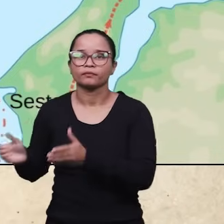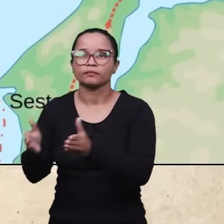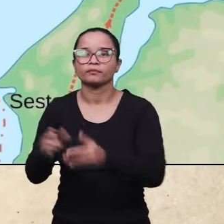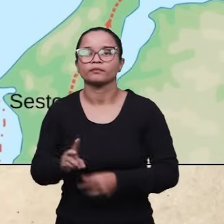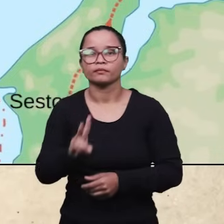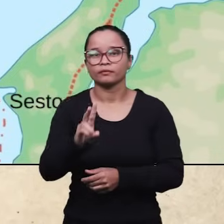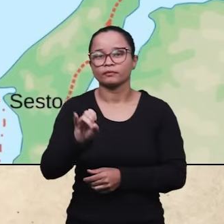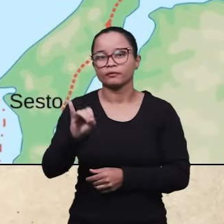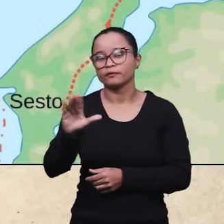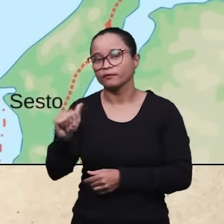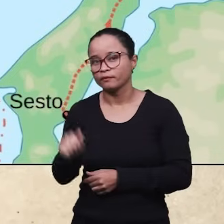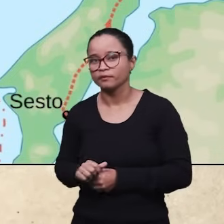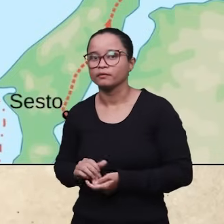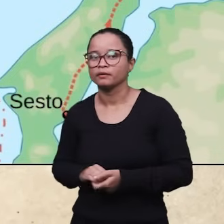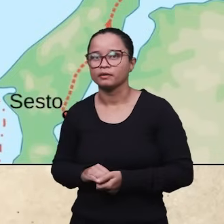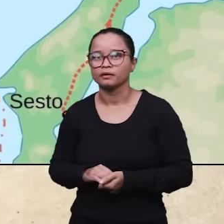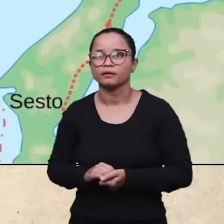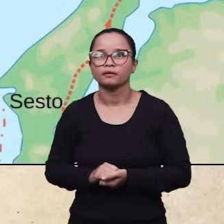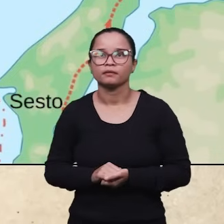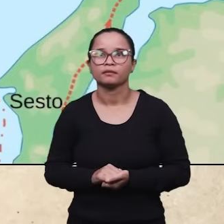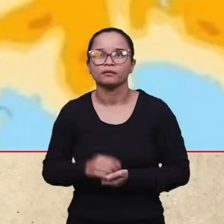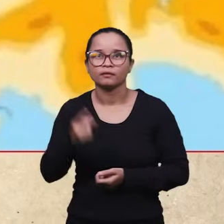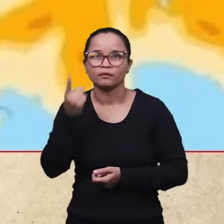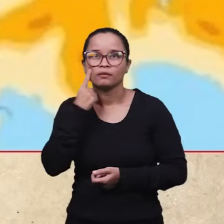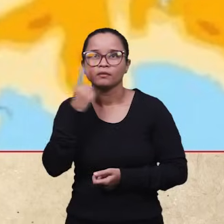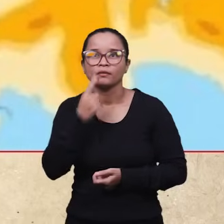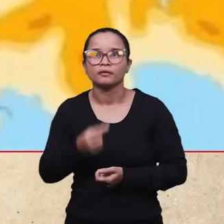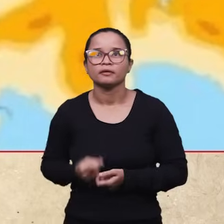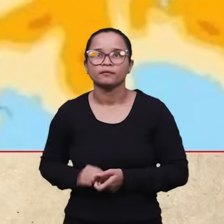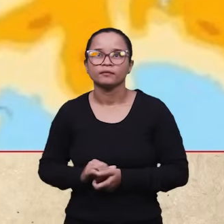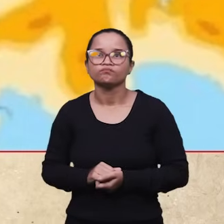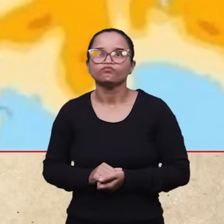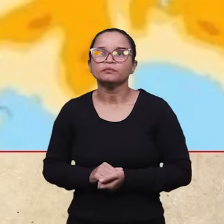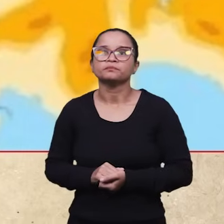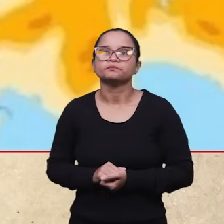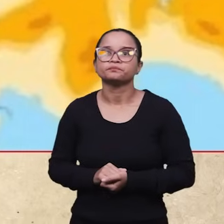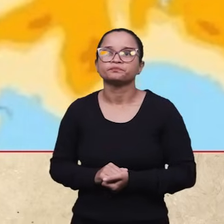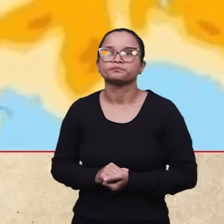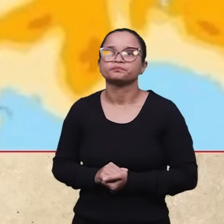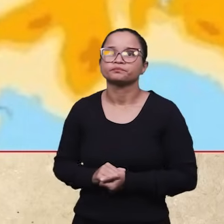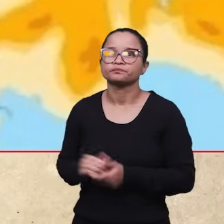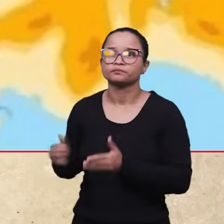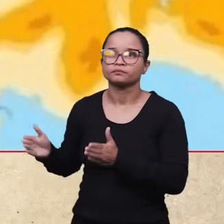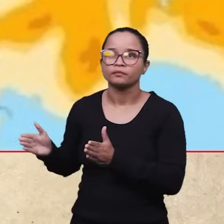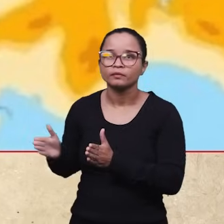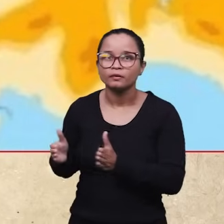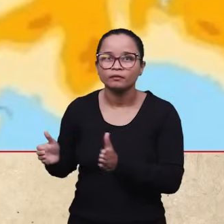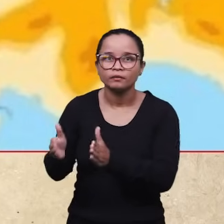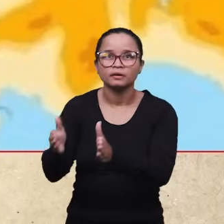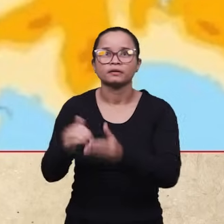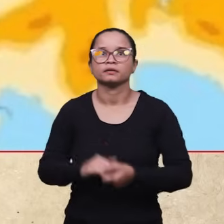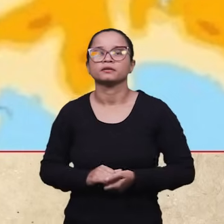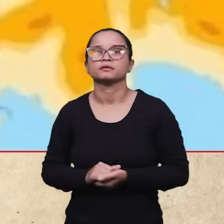Via Egnatia, né, ou Ignácia, que era uma estrada